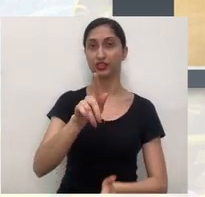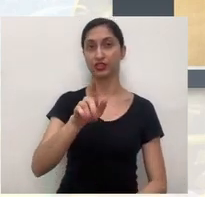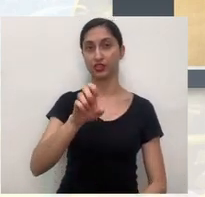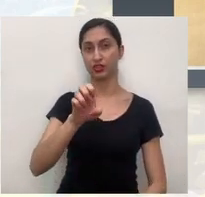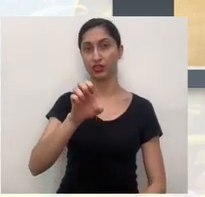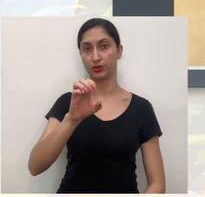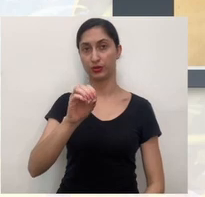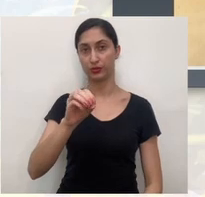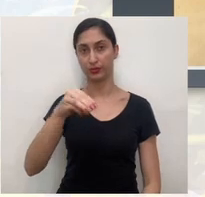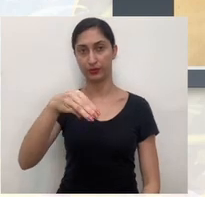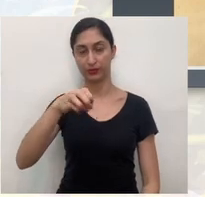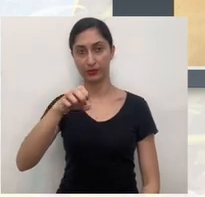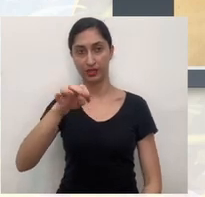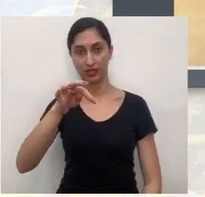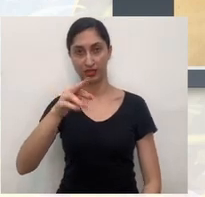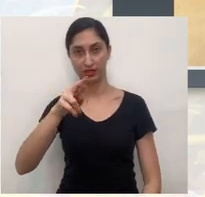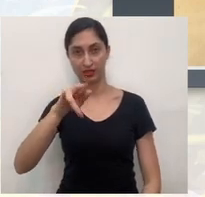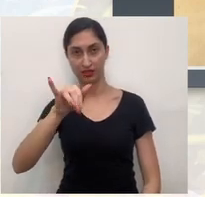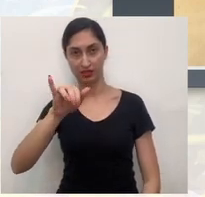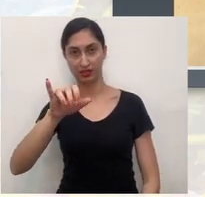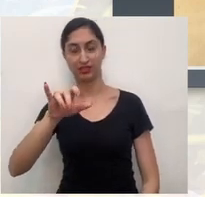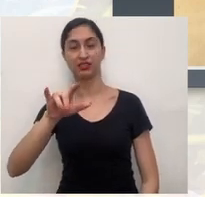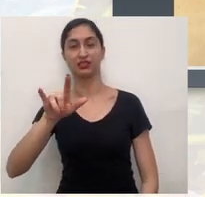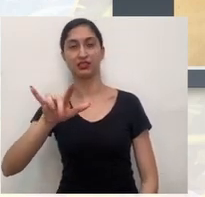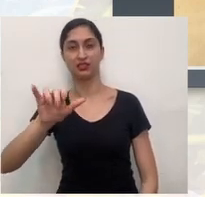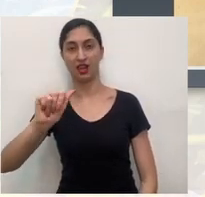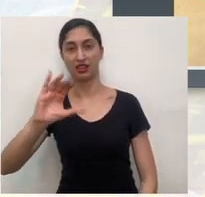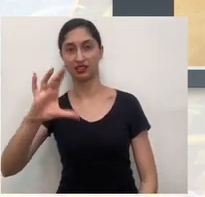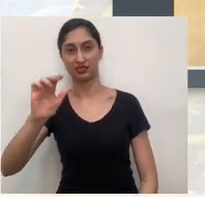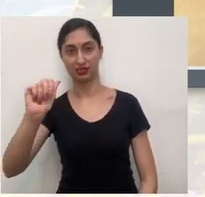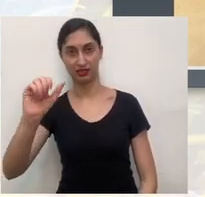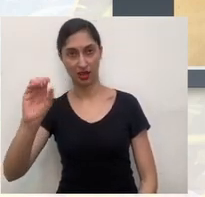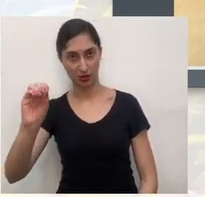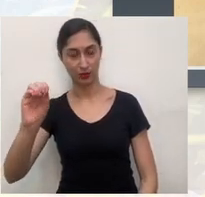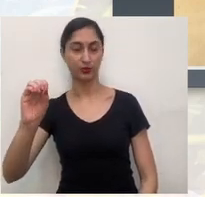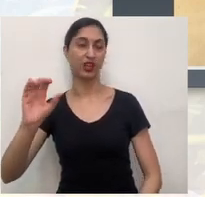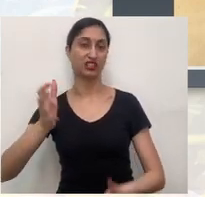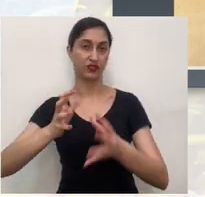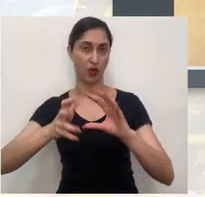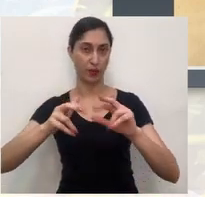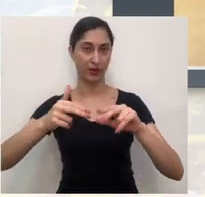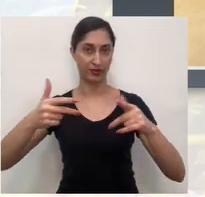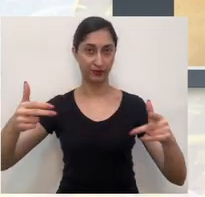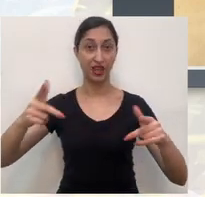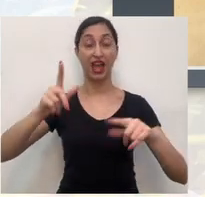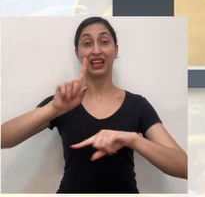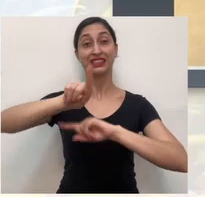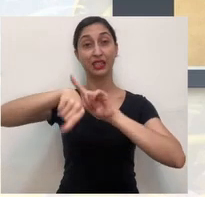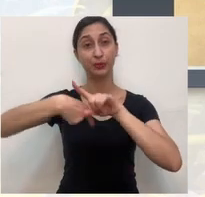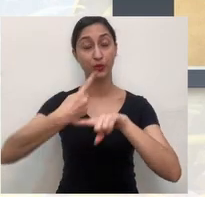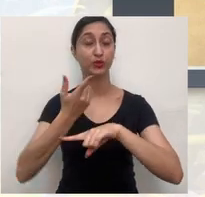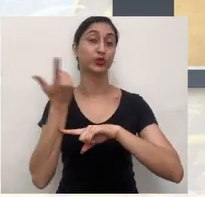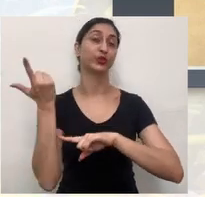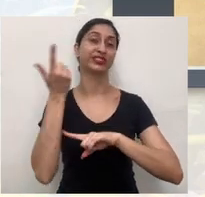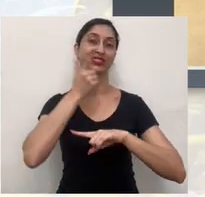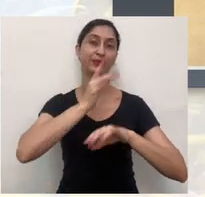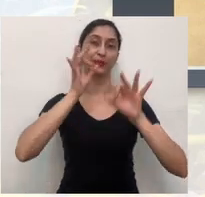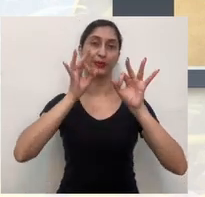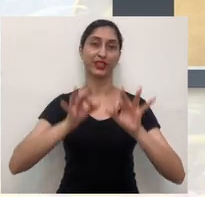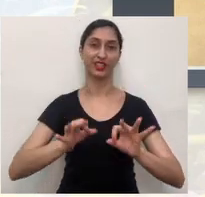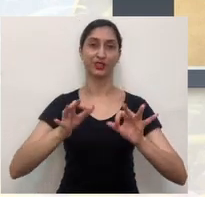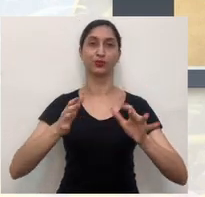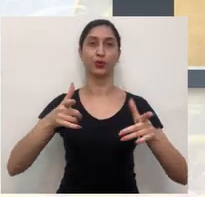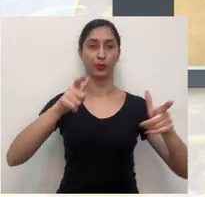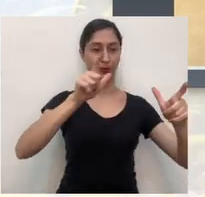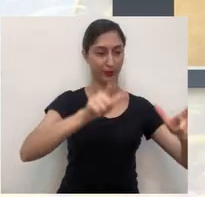formas, para tornar esse desenho execuível, executável e principalmente localizável no seu